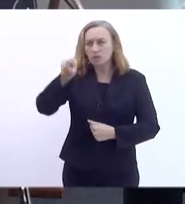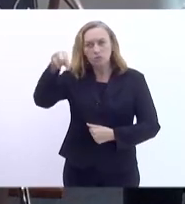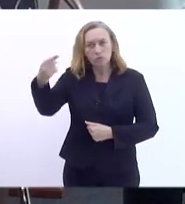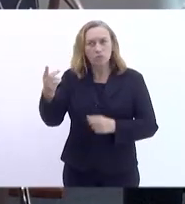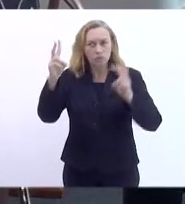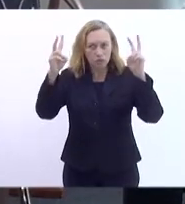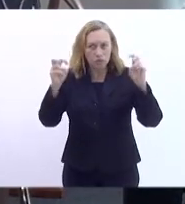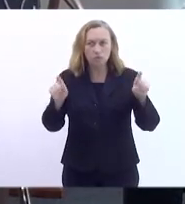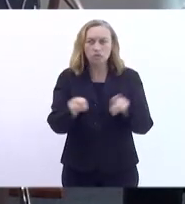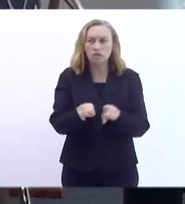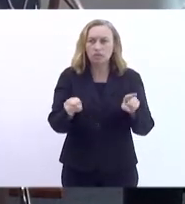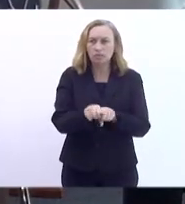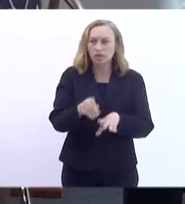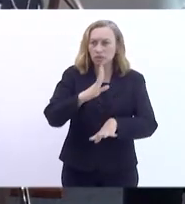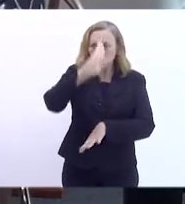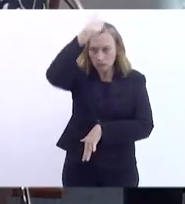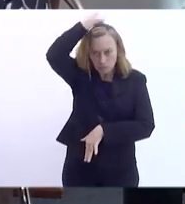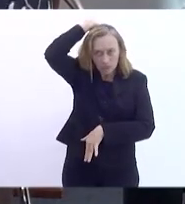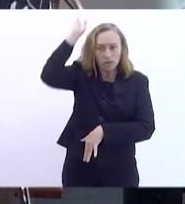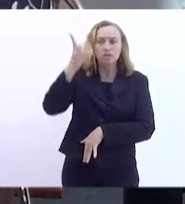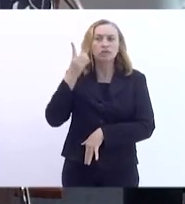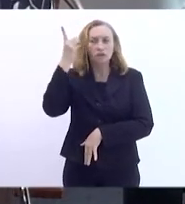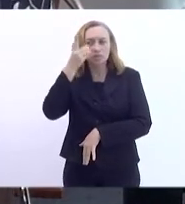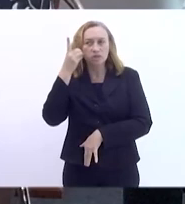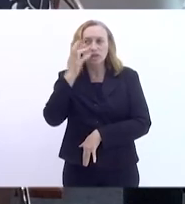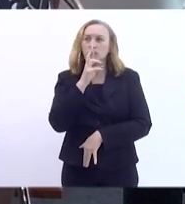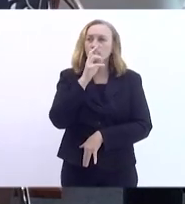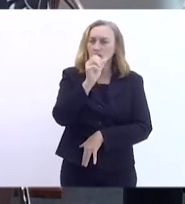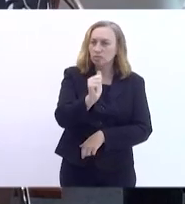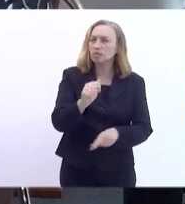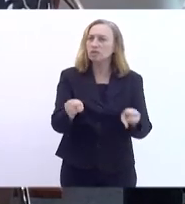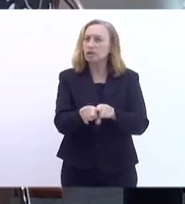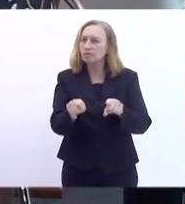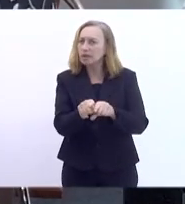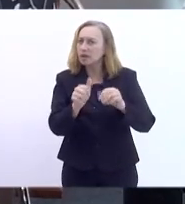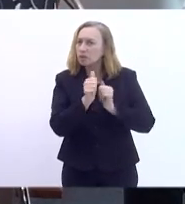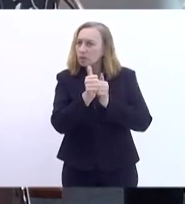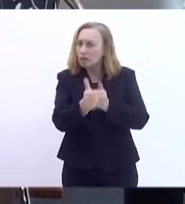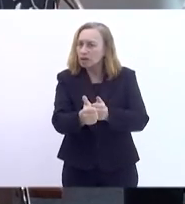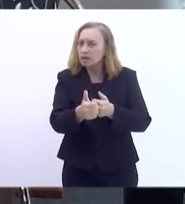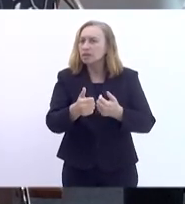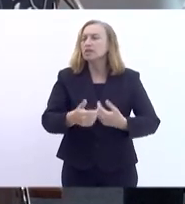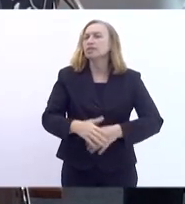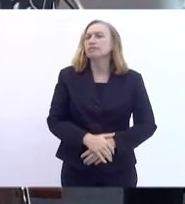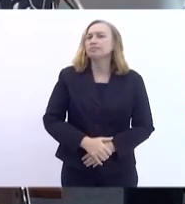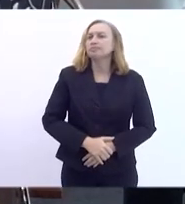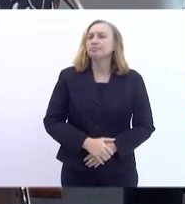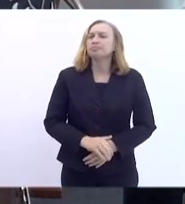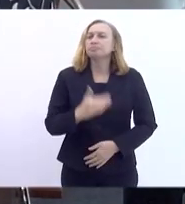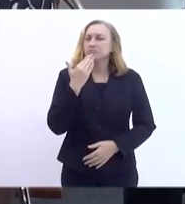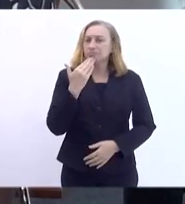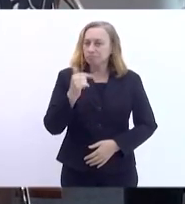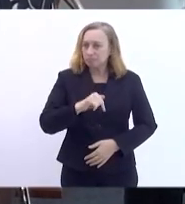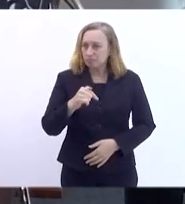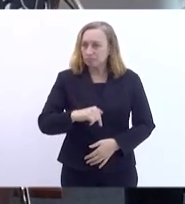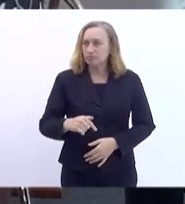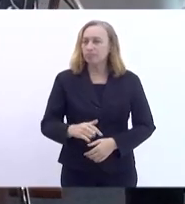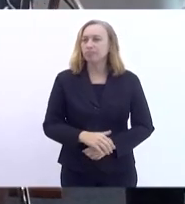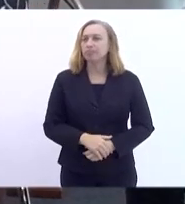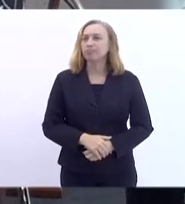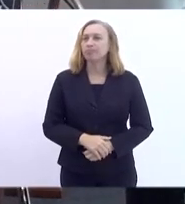uma outra situação do Corpo de Bombeiros que o deputado Rodrigo também acompanha o que a gente está pedindo vai